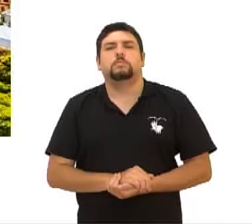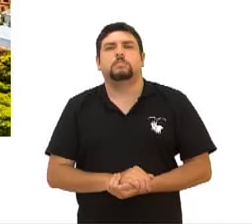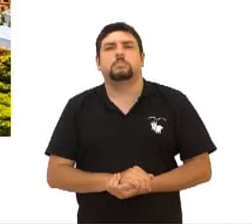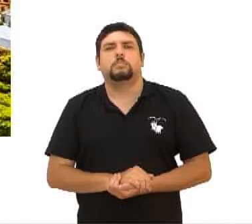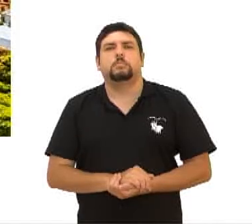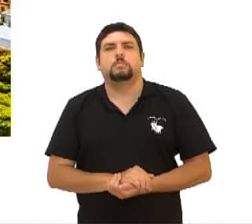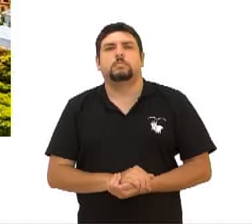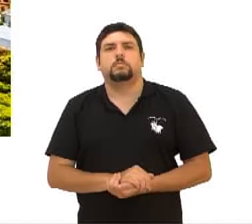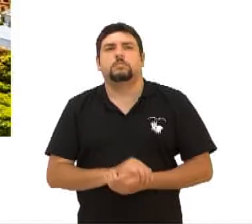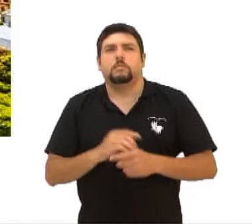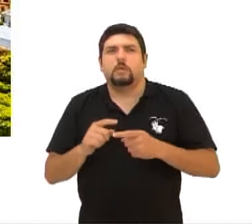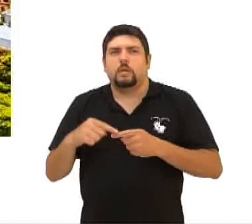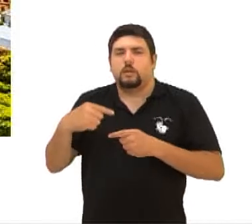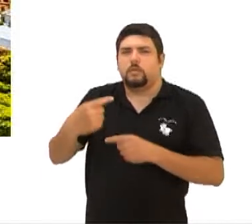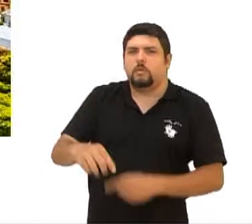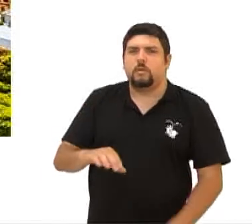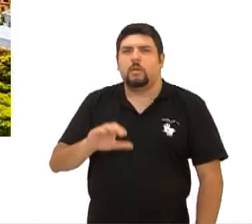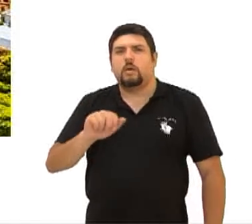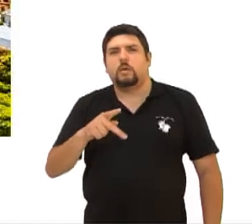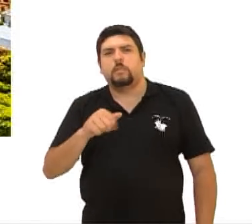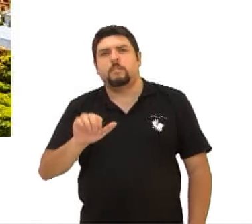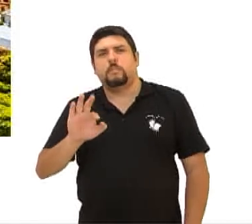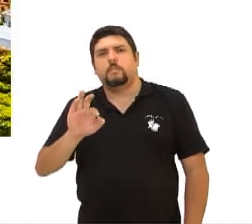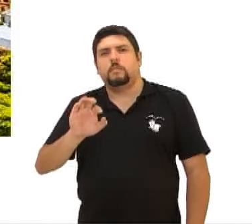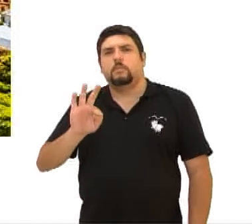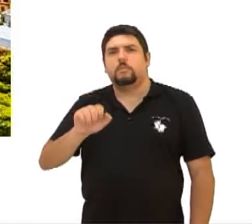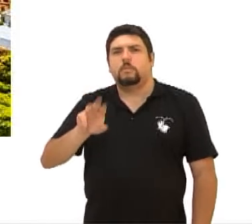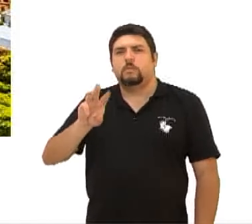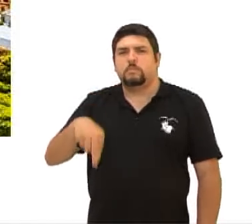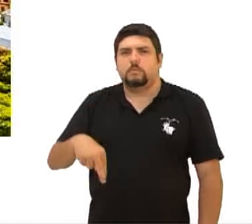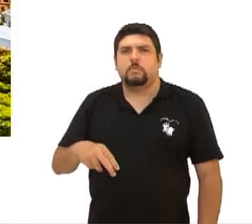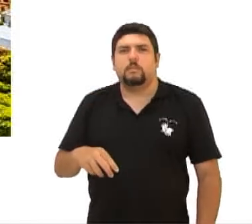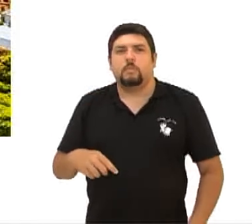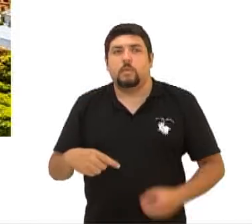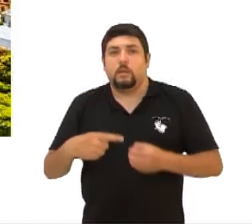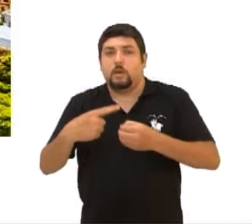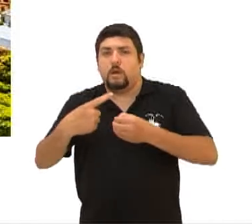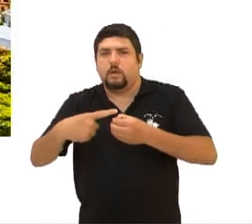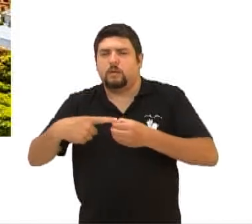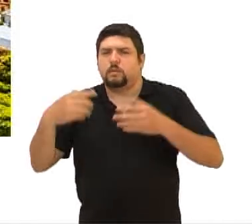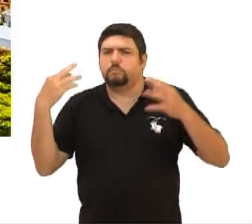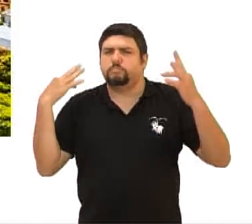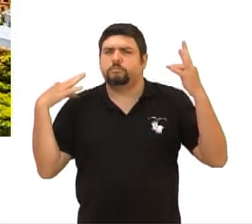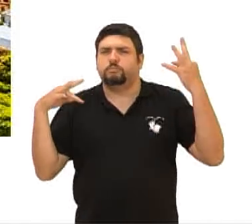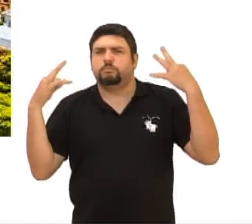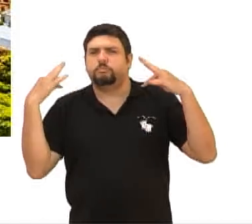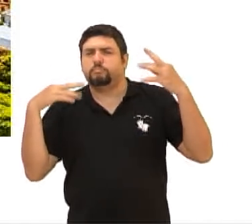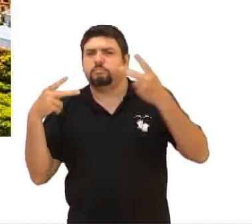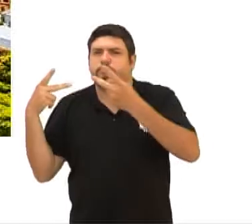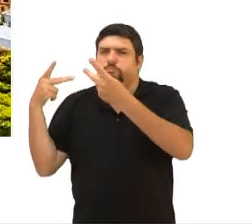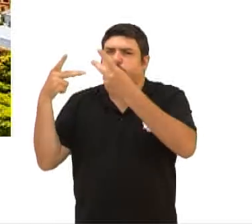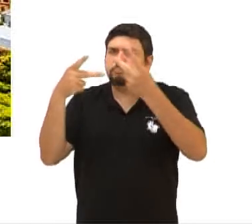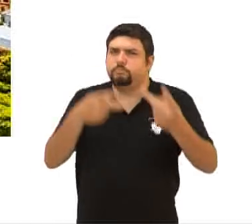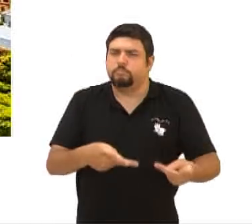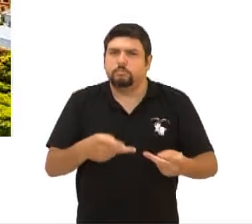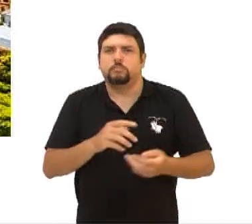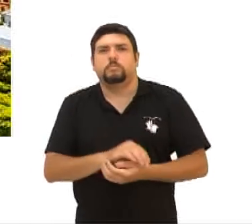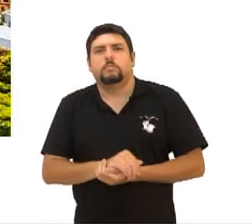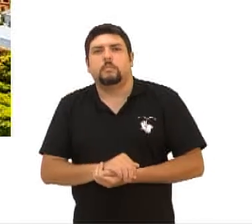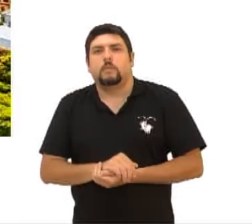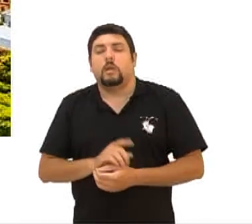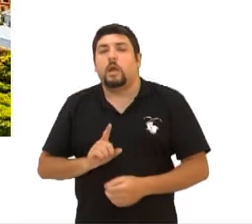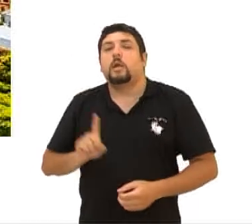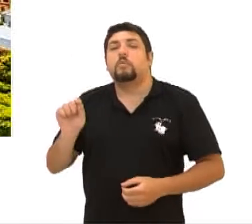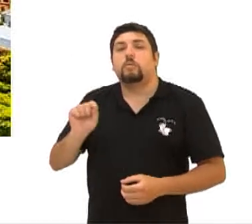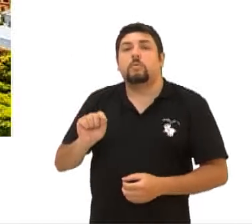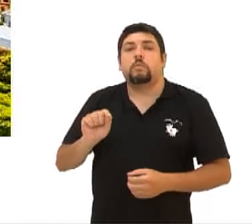pouco de Cape Town, na África do Sul, né? Uma cidade turística importantíssima que é conhecida como Mother City, ou a